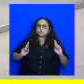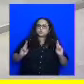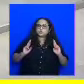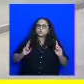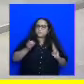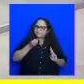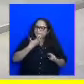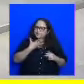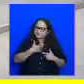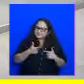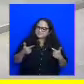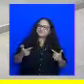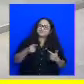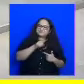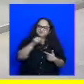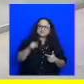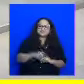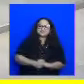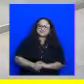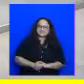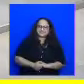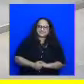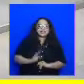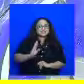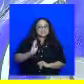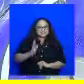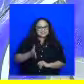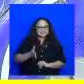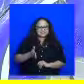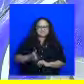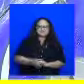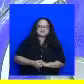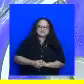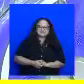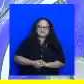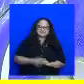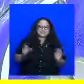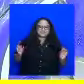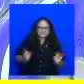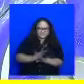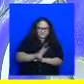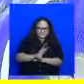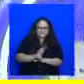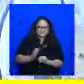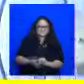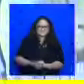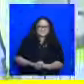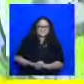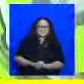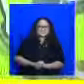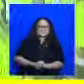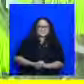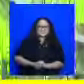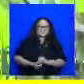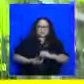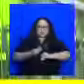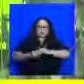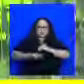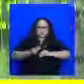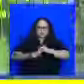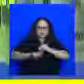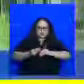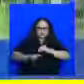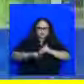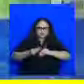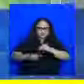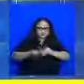Boa sorte para você aqui. Tudo pronto, bolas posicionadas. Valendo! Globo